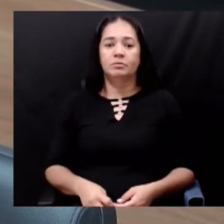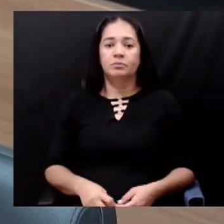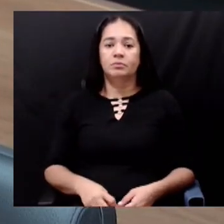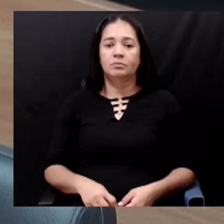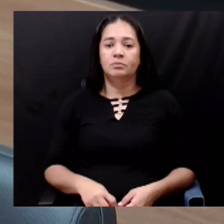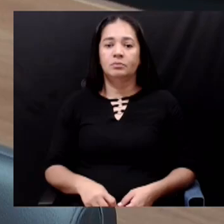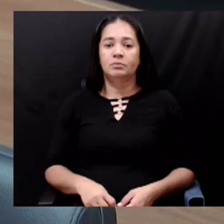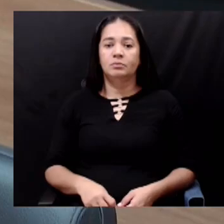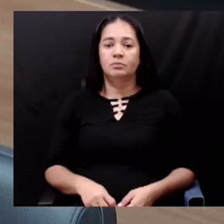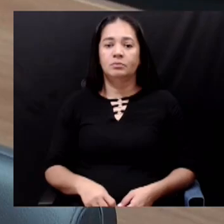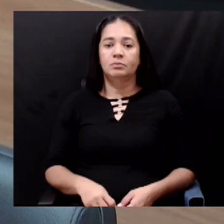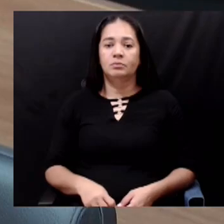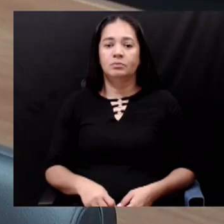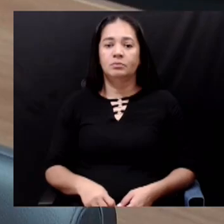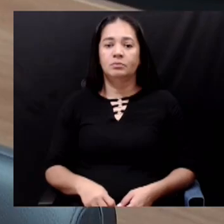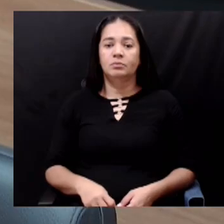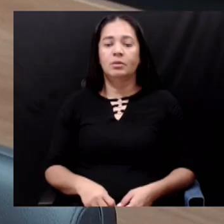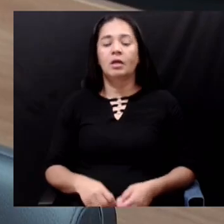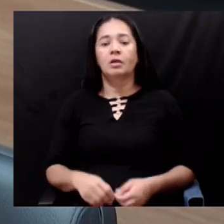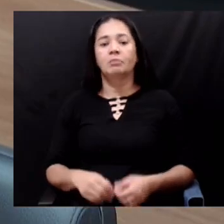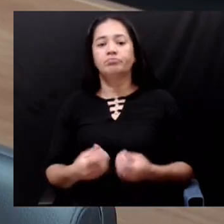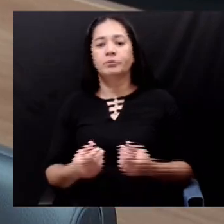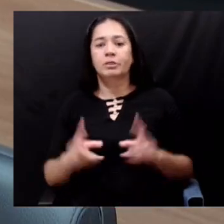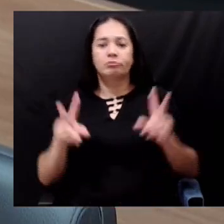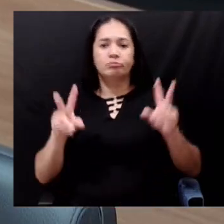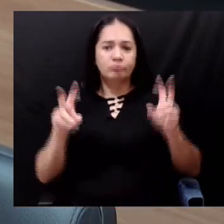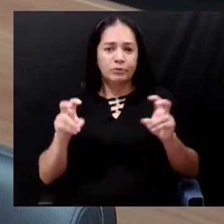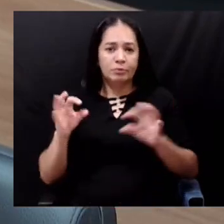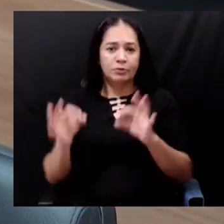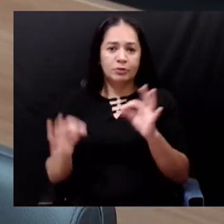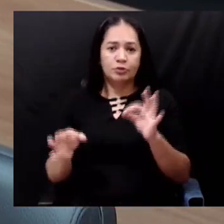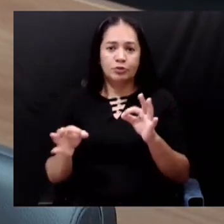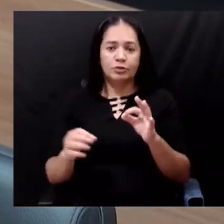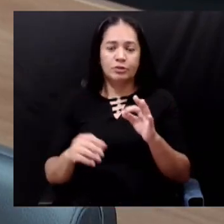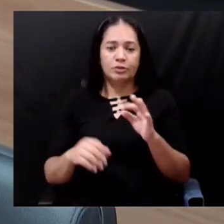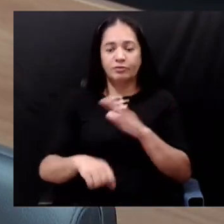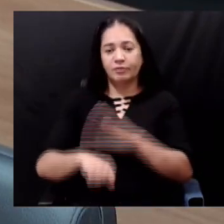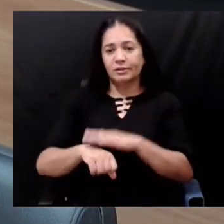Questões jurídicas envolvendo a execução do projeto do cursinho informal.